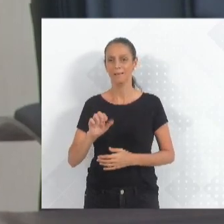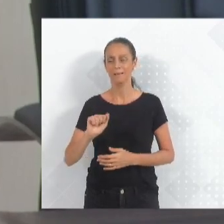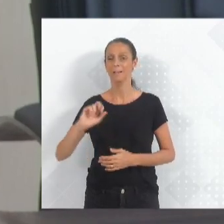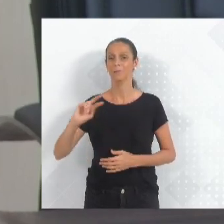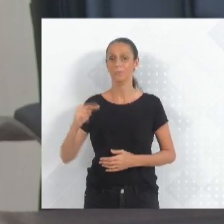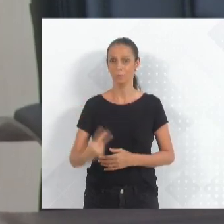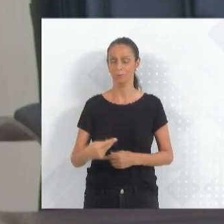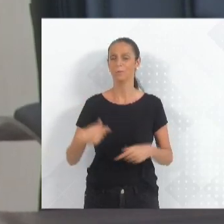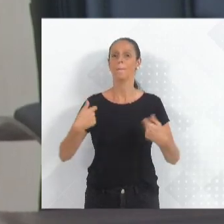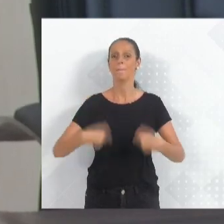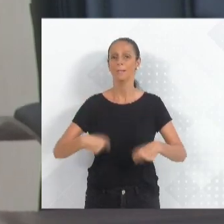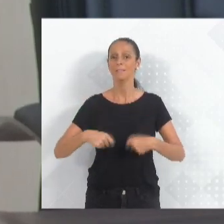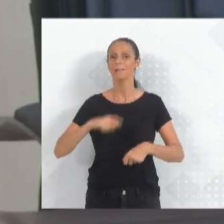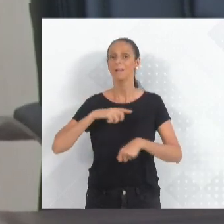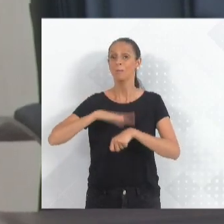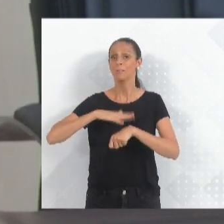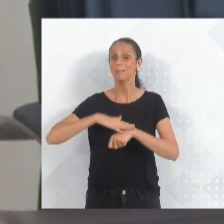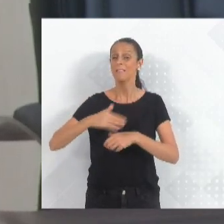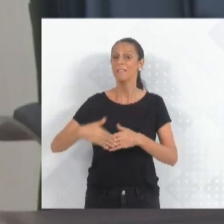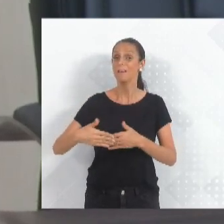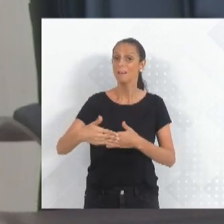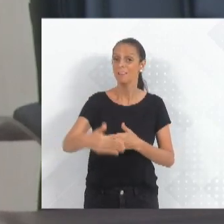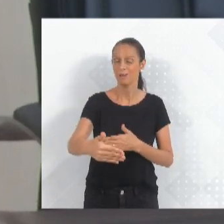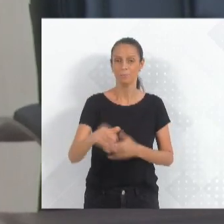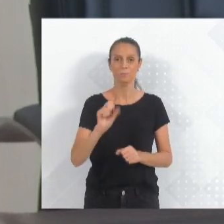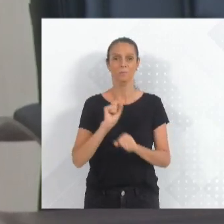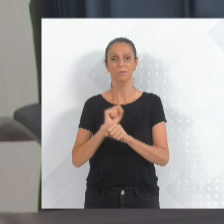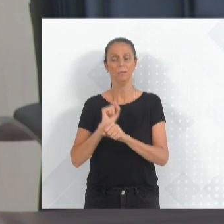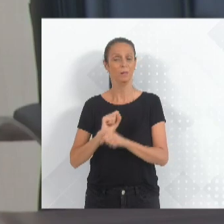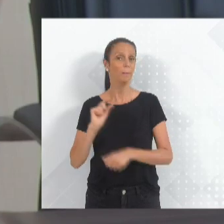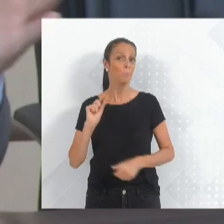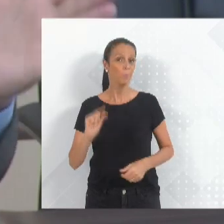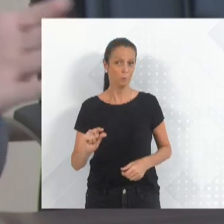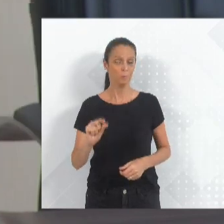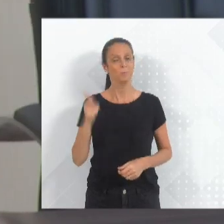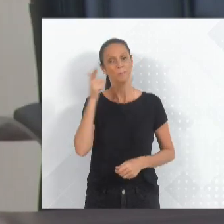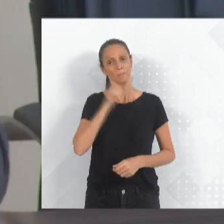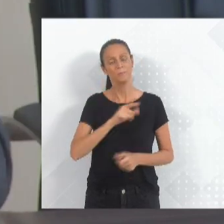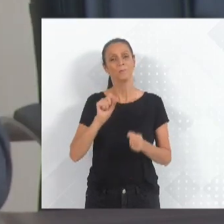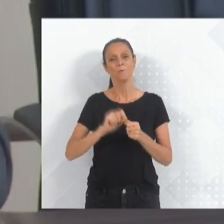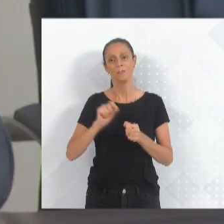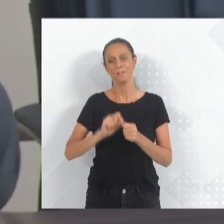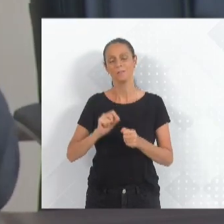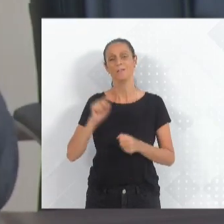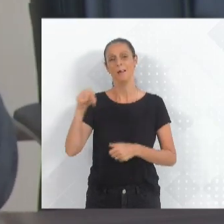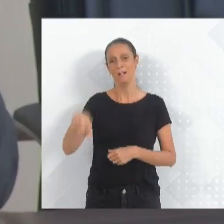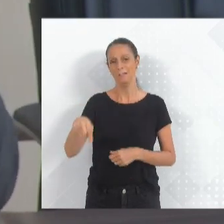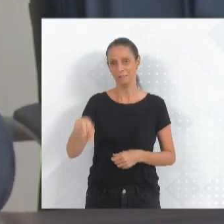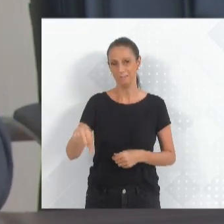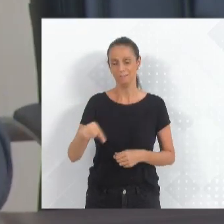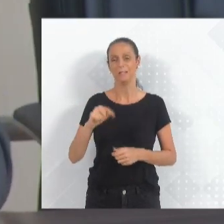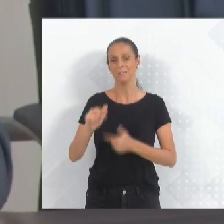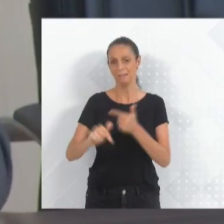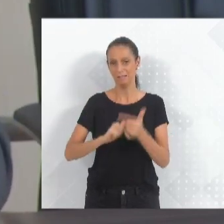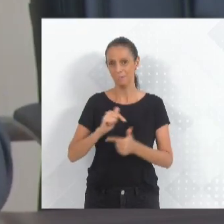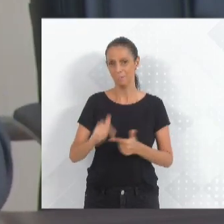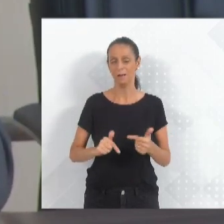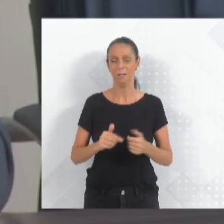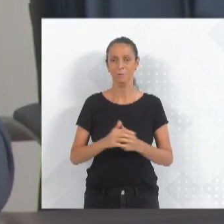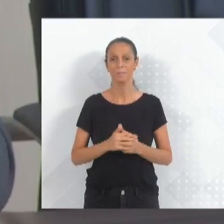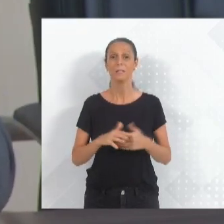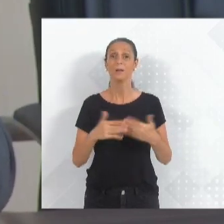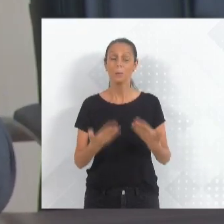gente precisa esperar um pouco para fazer esse trabalho, quando o consumo acaba sendo menor na